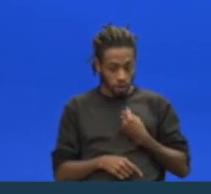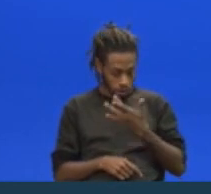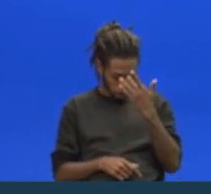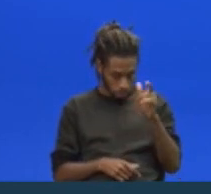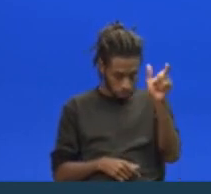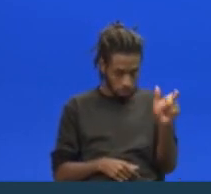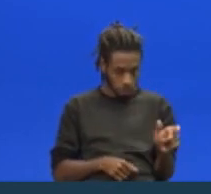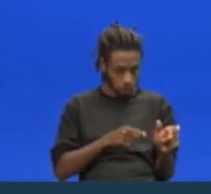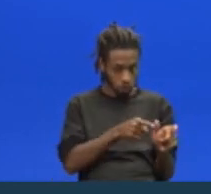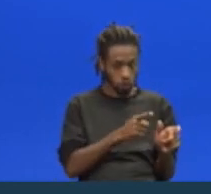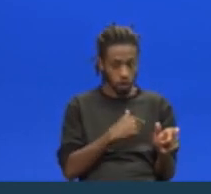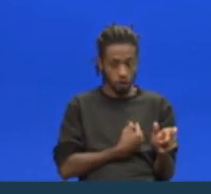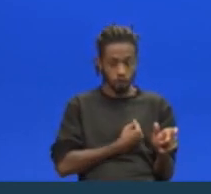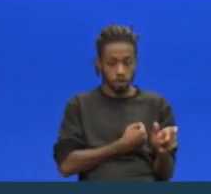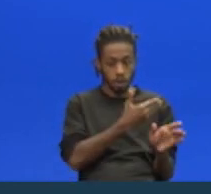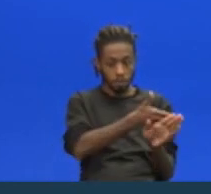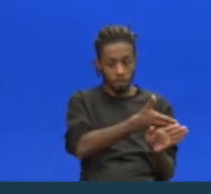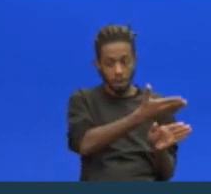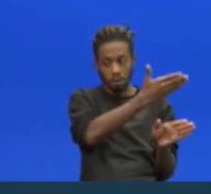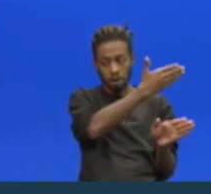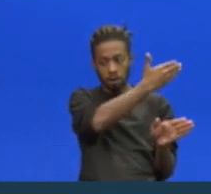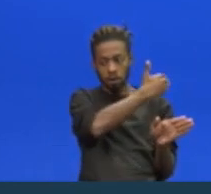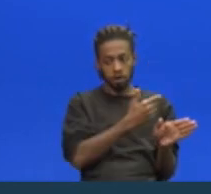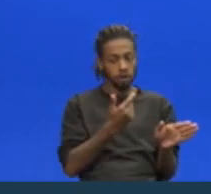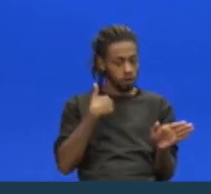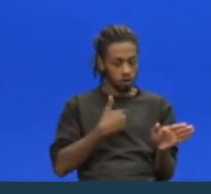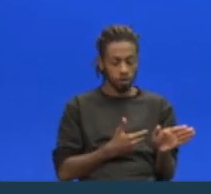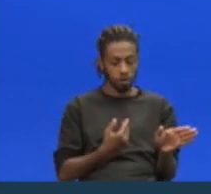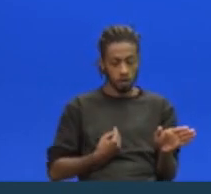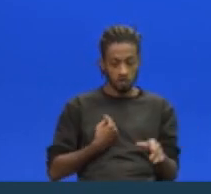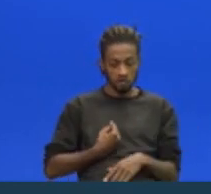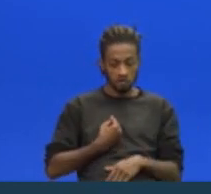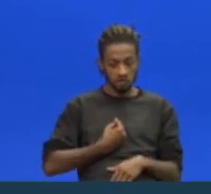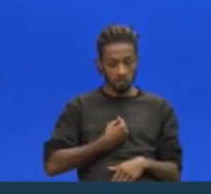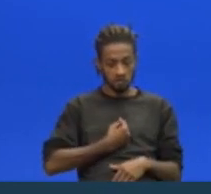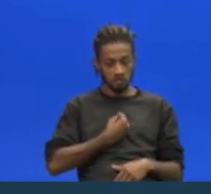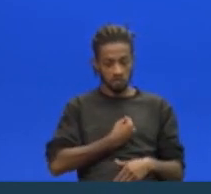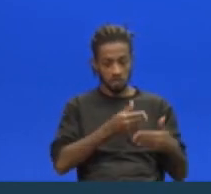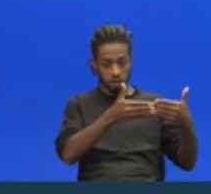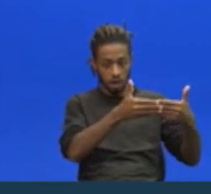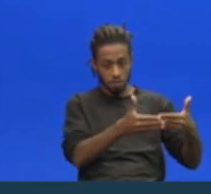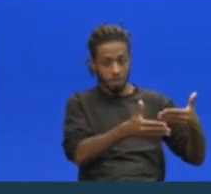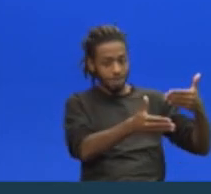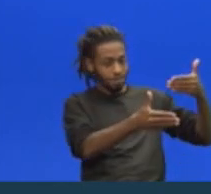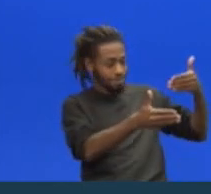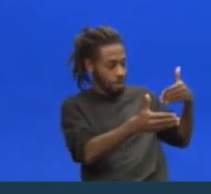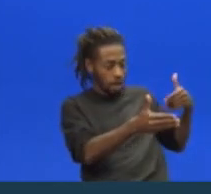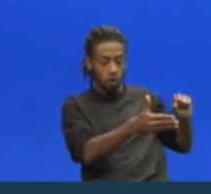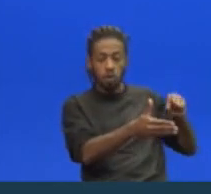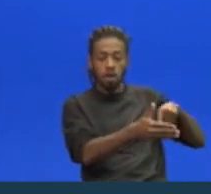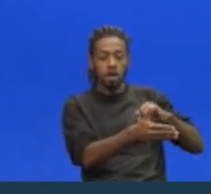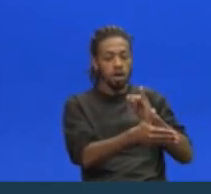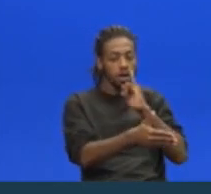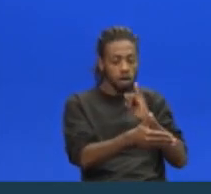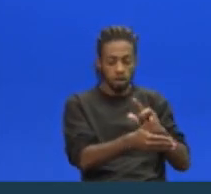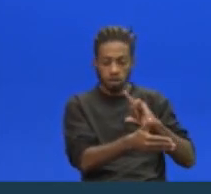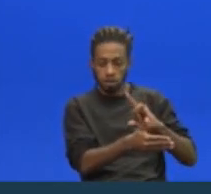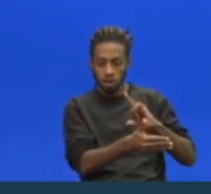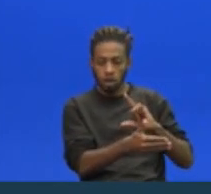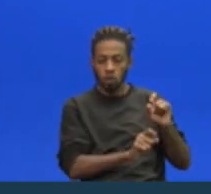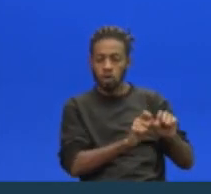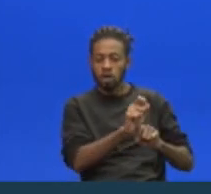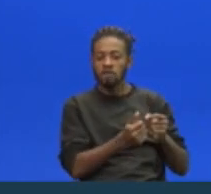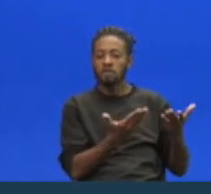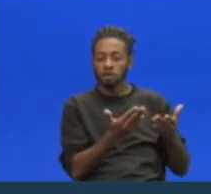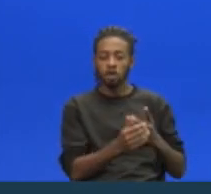exposição foi importante para o aparecimento ou não de uma determinada doença, né? Então, se ele sofreu ou não exposição no passado